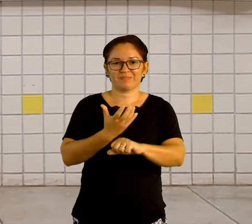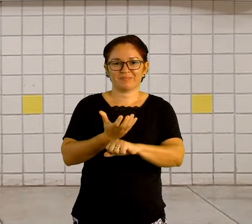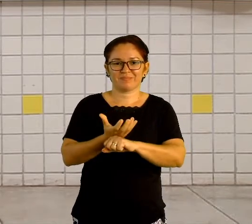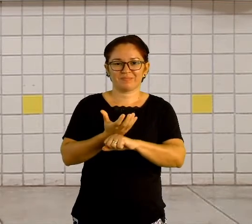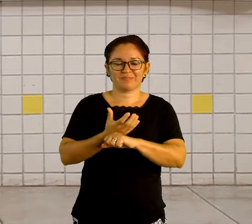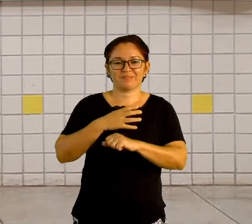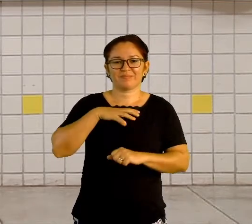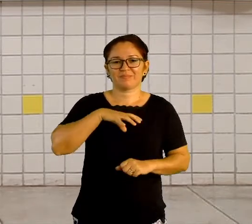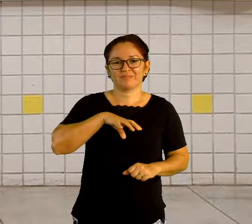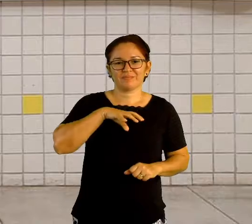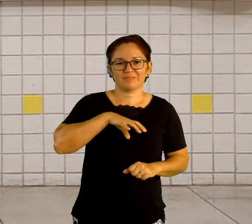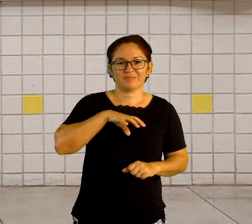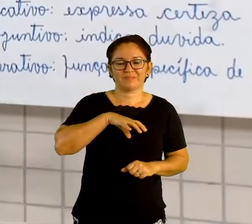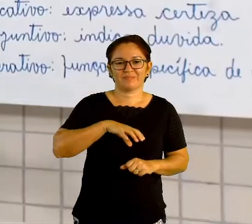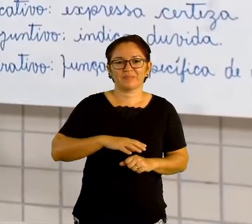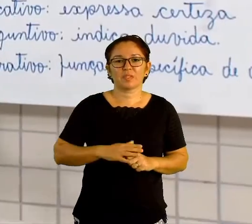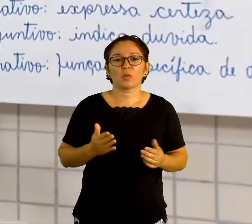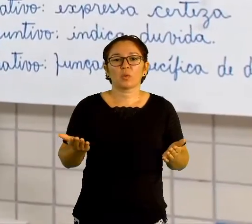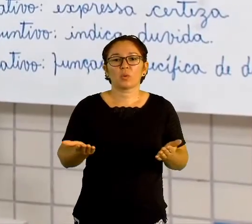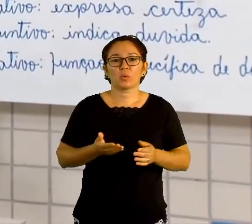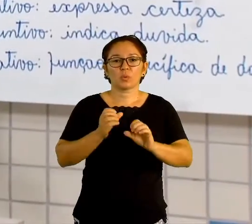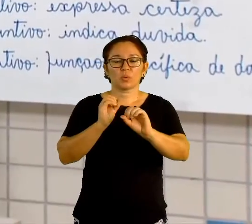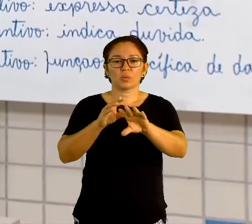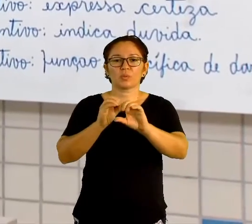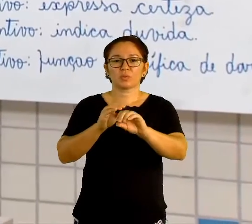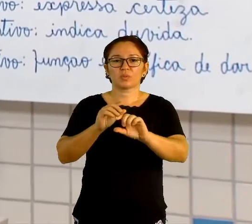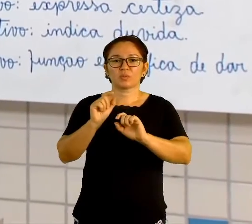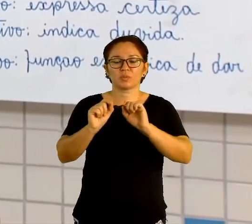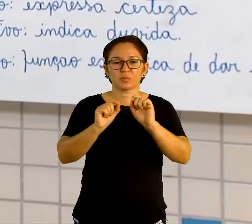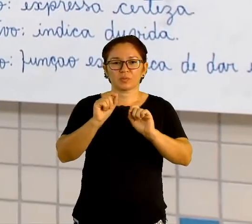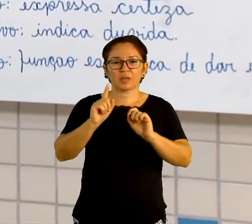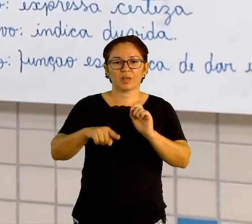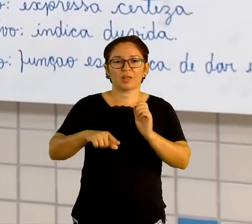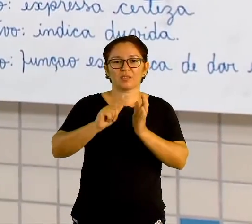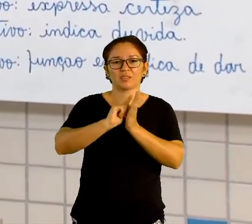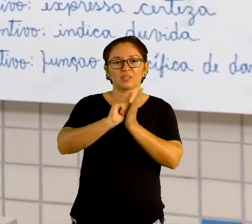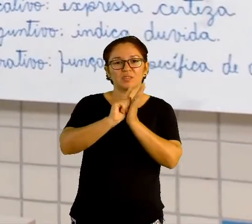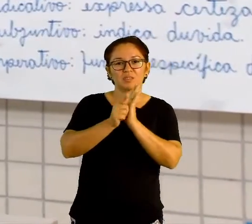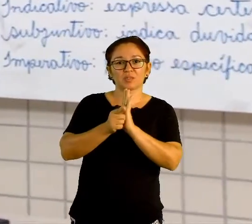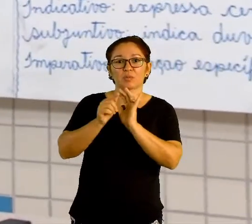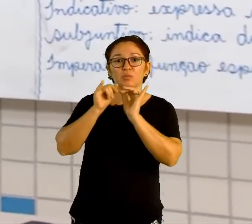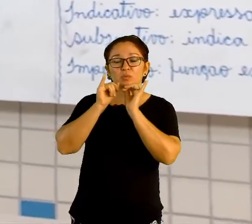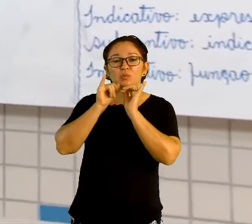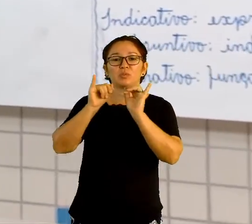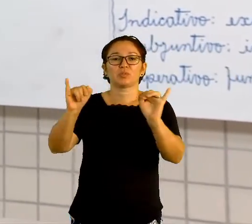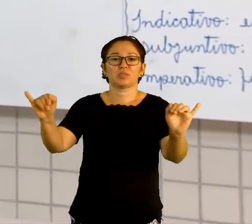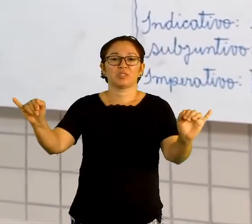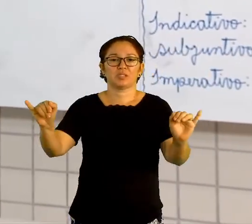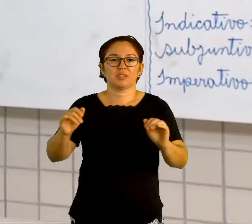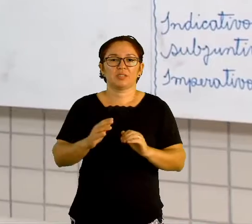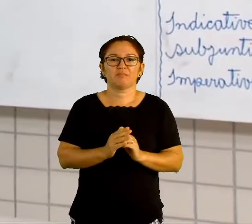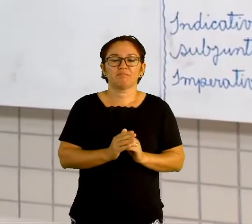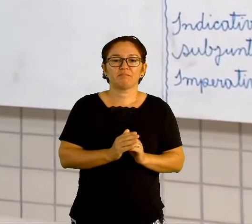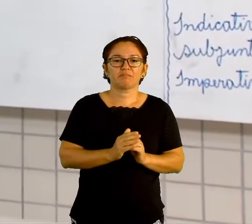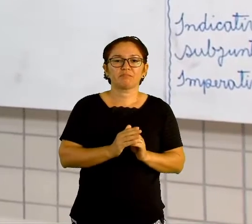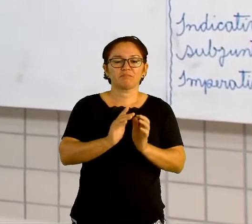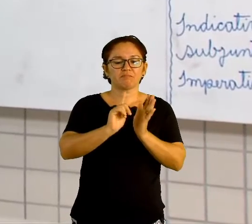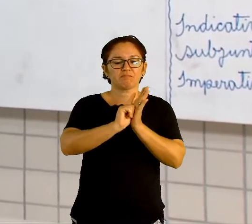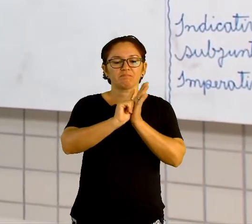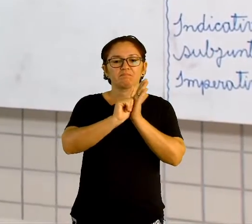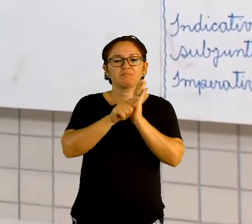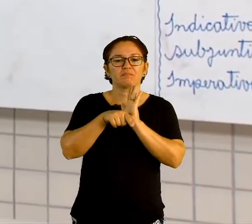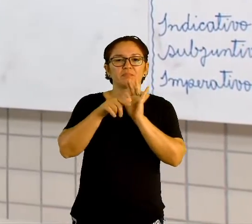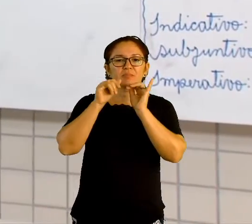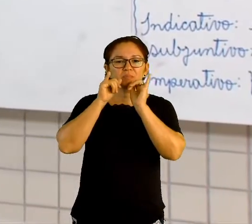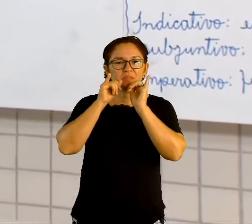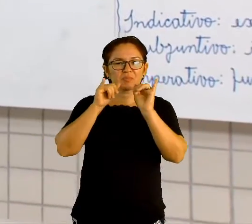então sobre o gênero textual notícia. O gênero textual notícia é um gênero bem